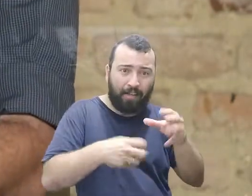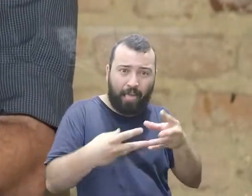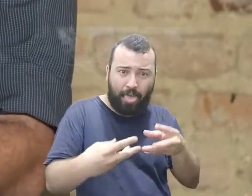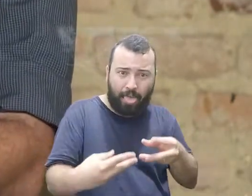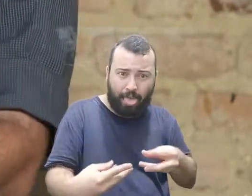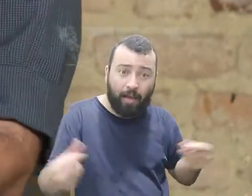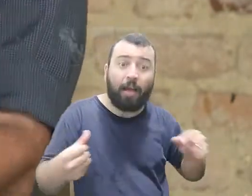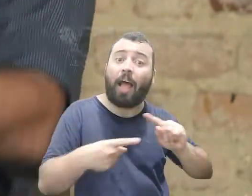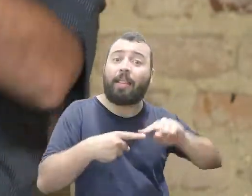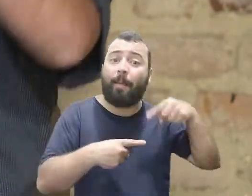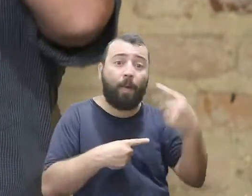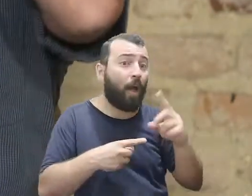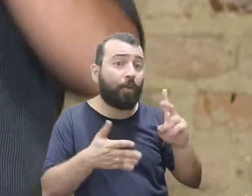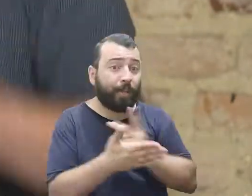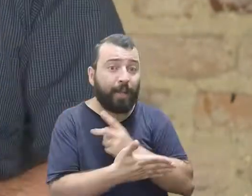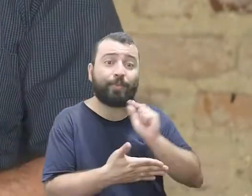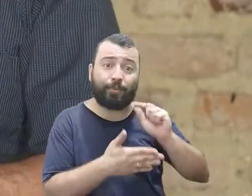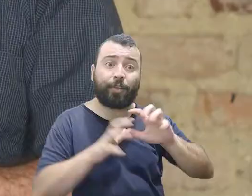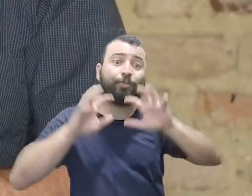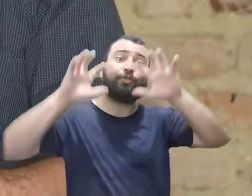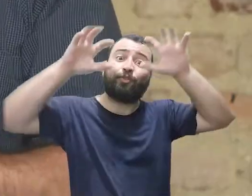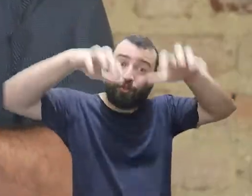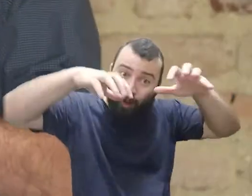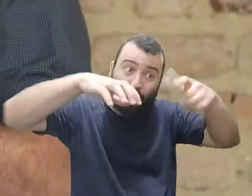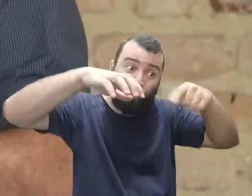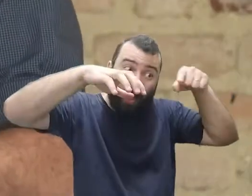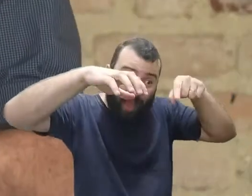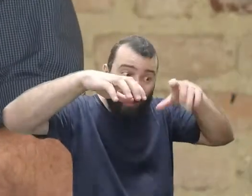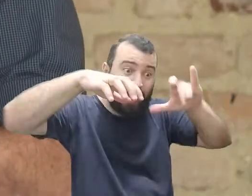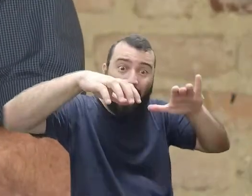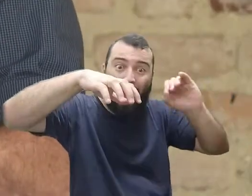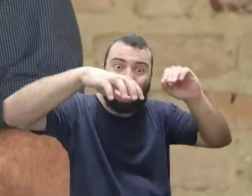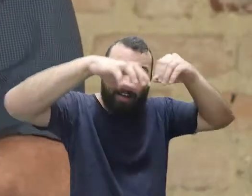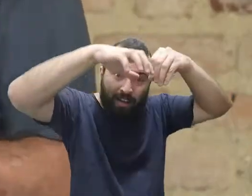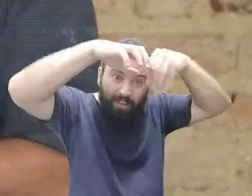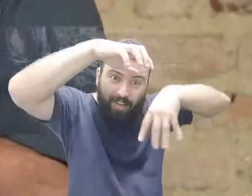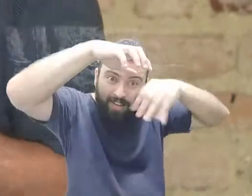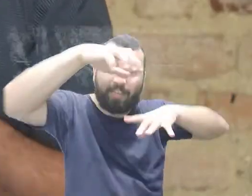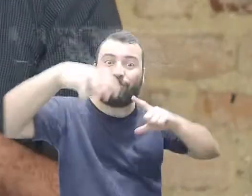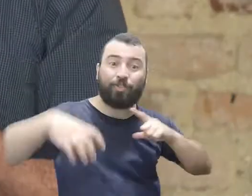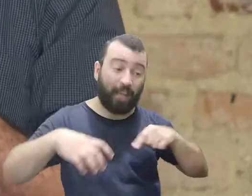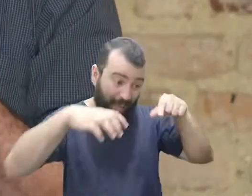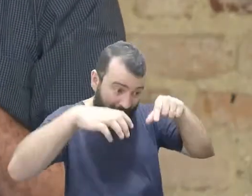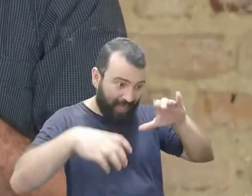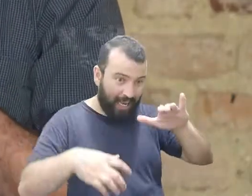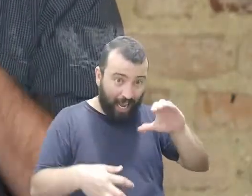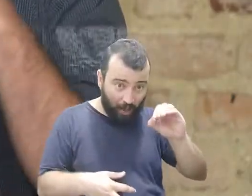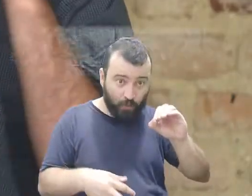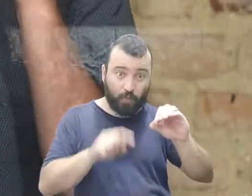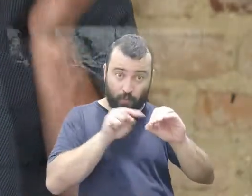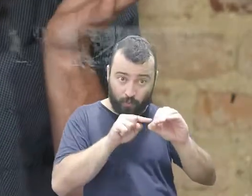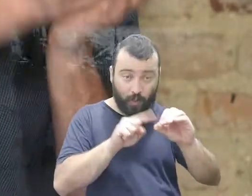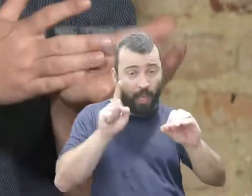de cálcio e depois precipita de novo o carbonato de cálcio. O carbonato de cálcio é formado por